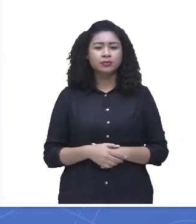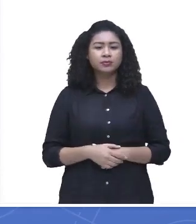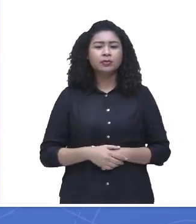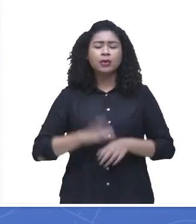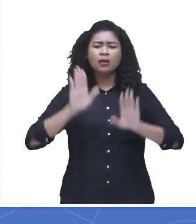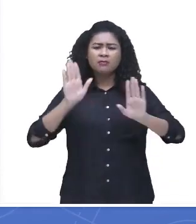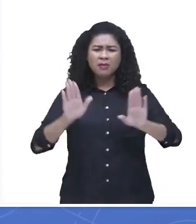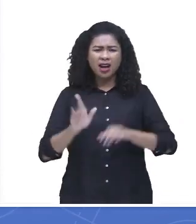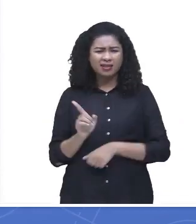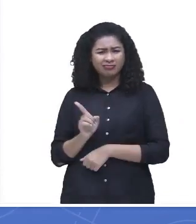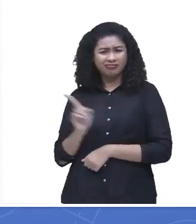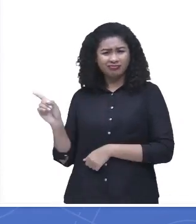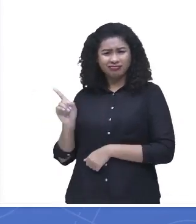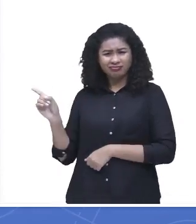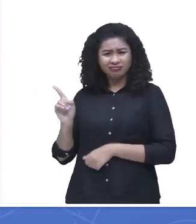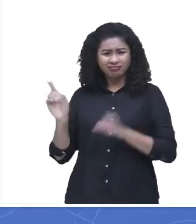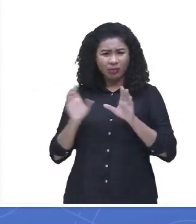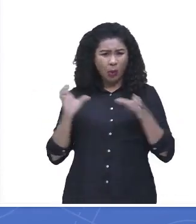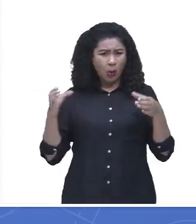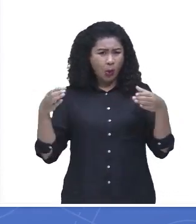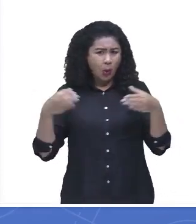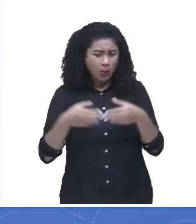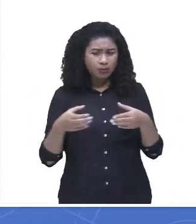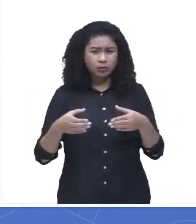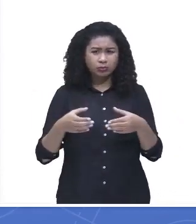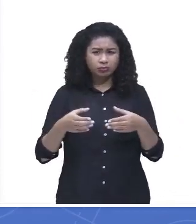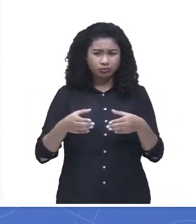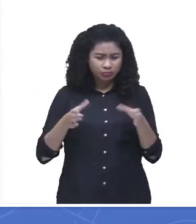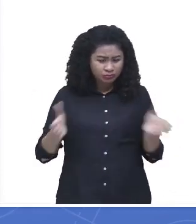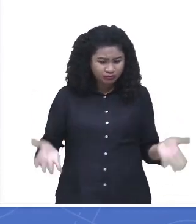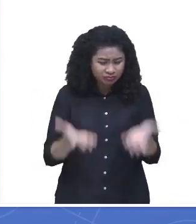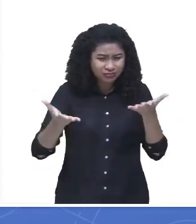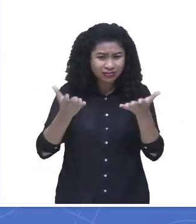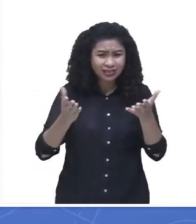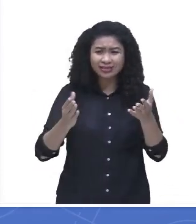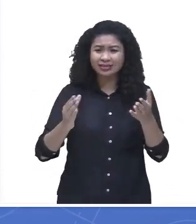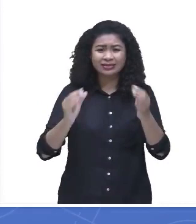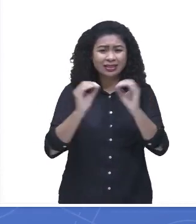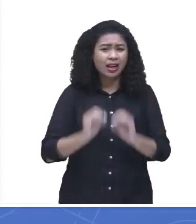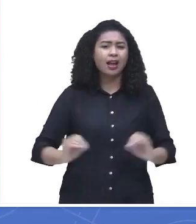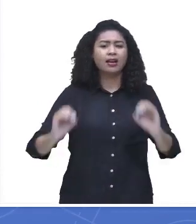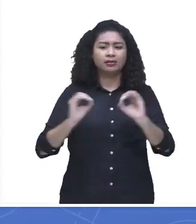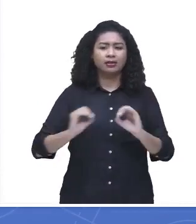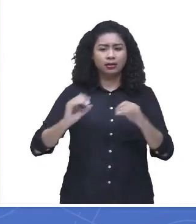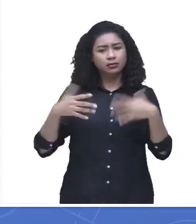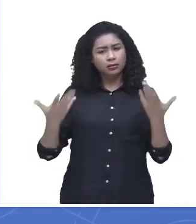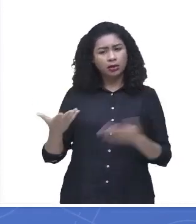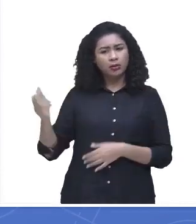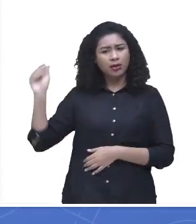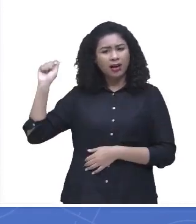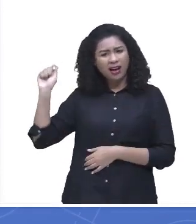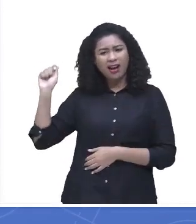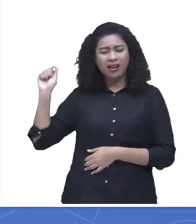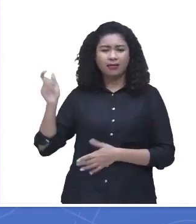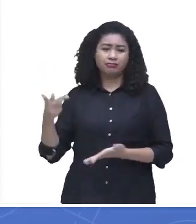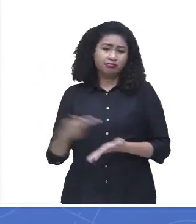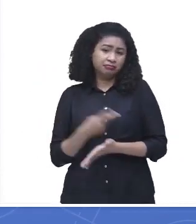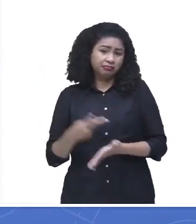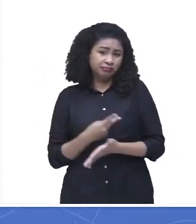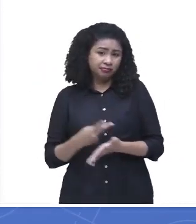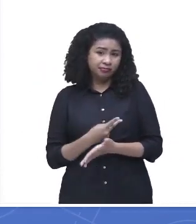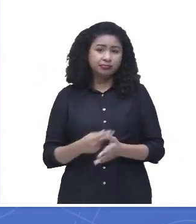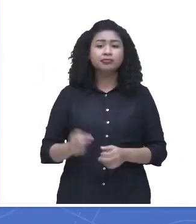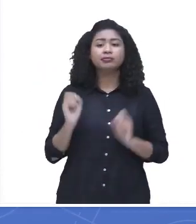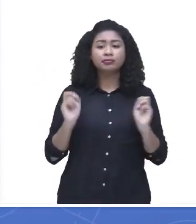verdade, ele não vai dar esse favorecimento em nenhum momento às 13 colônias. Então, a alternativa A aí era meio óbvia a eliminação dela,